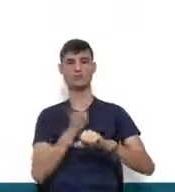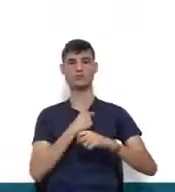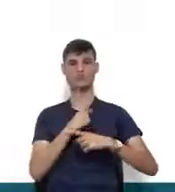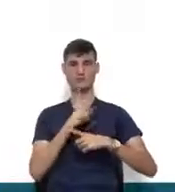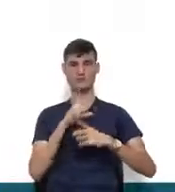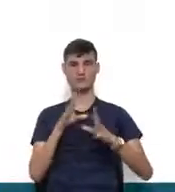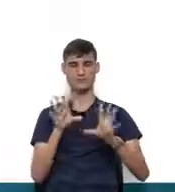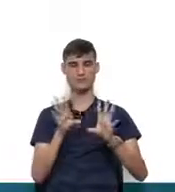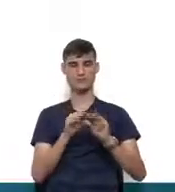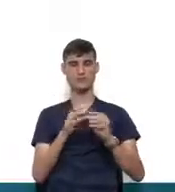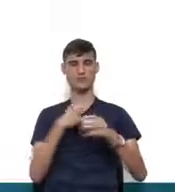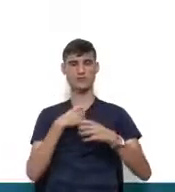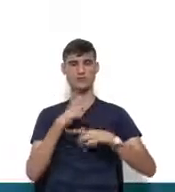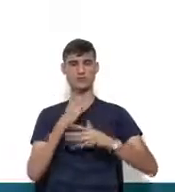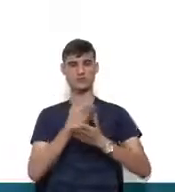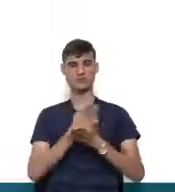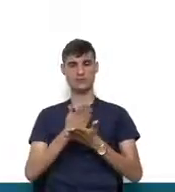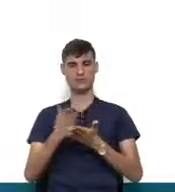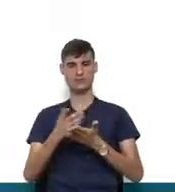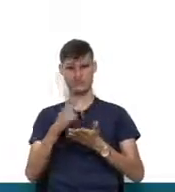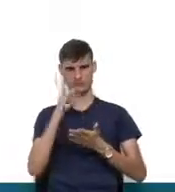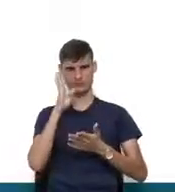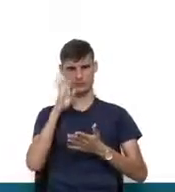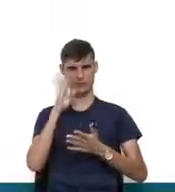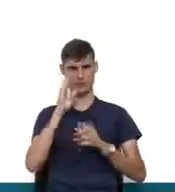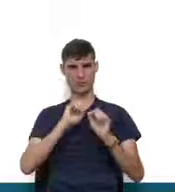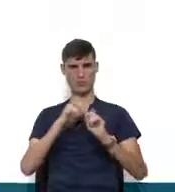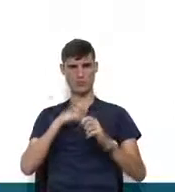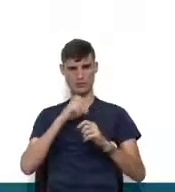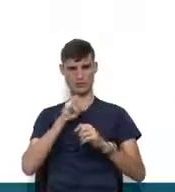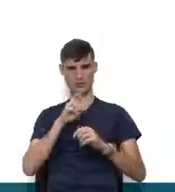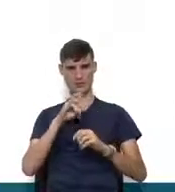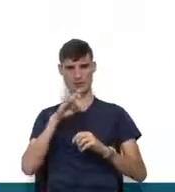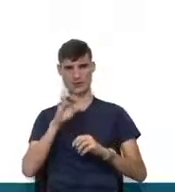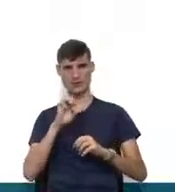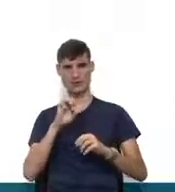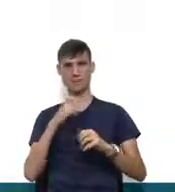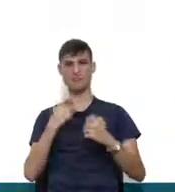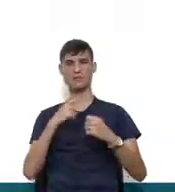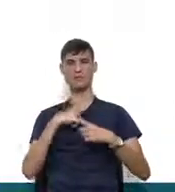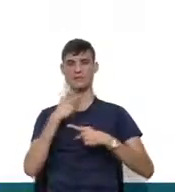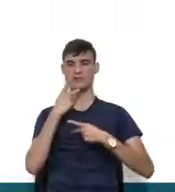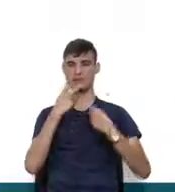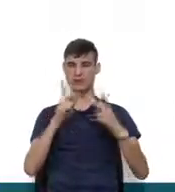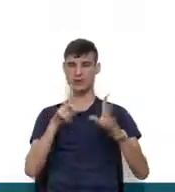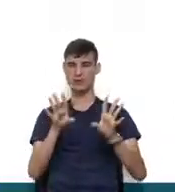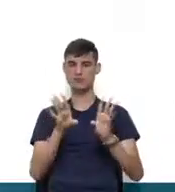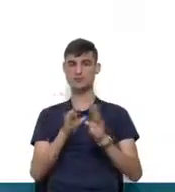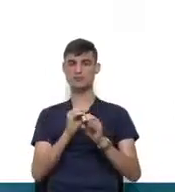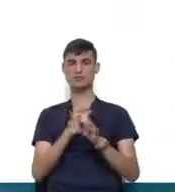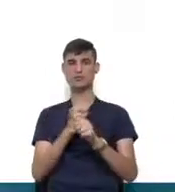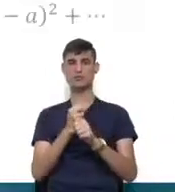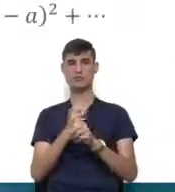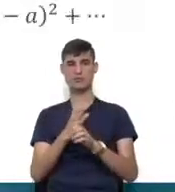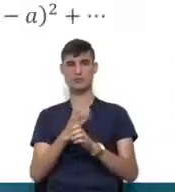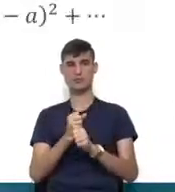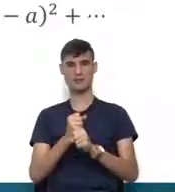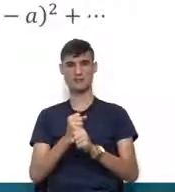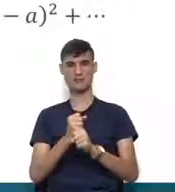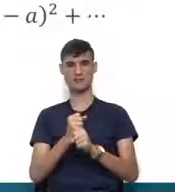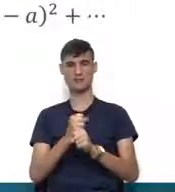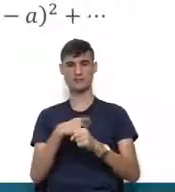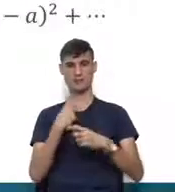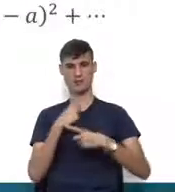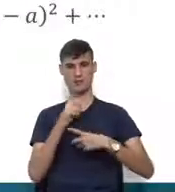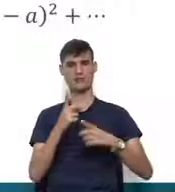este formato de série. Relembrando que quando eu estou falando de série, eu tenho que falar de somatório. Aqui nós vamos